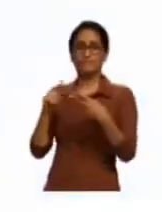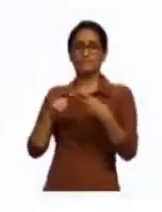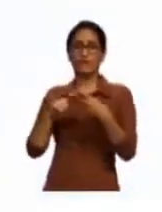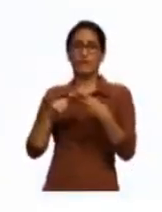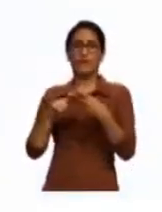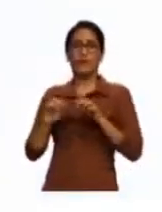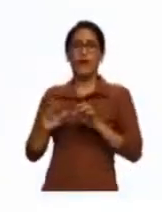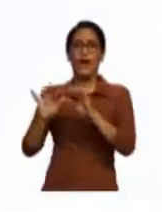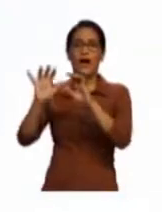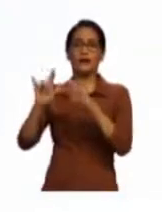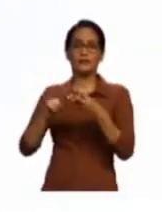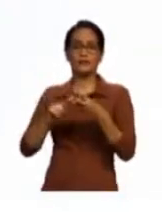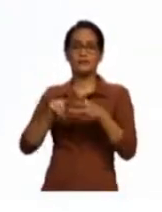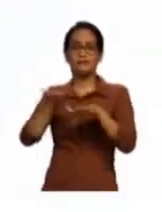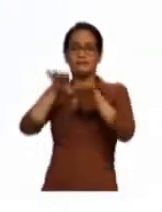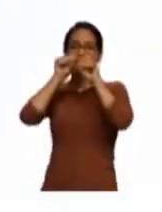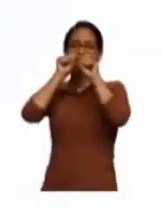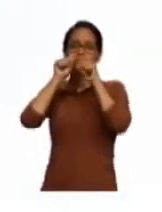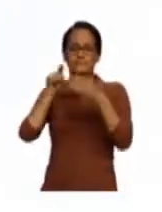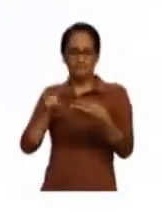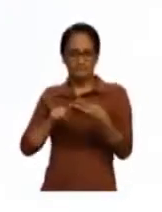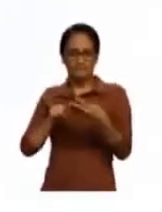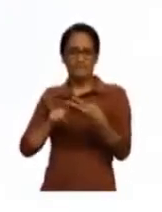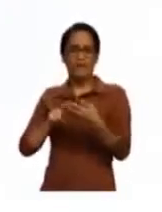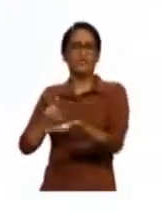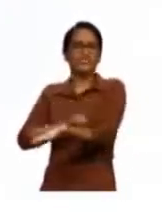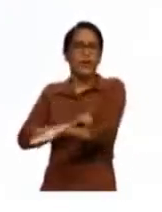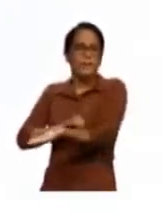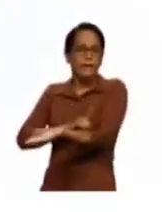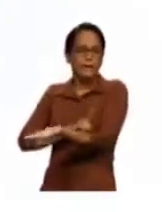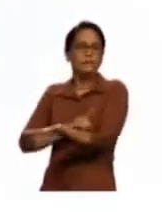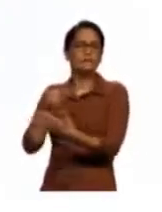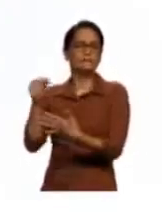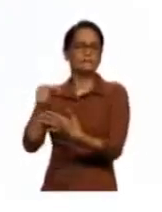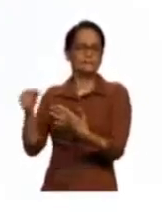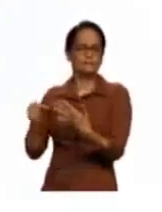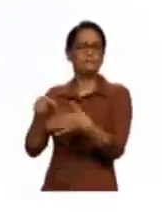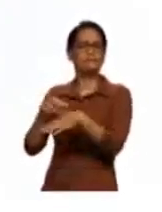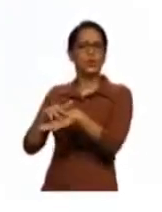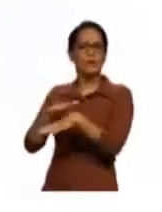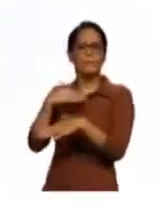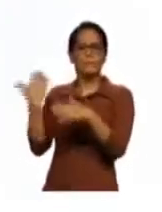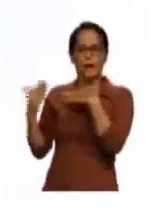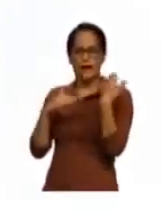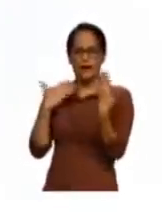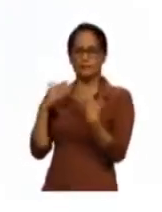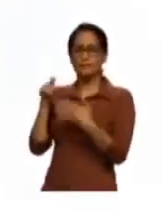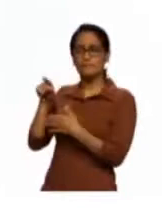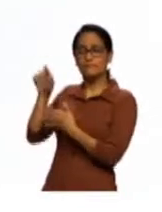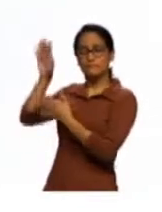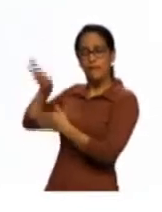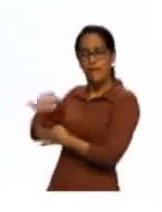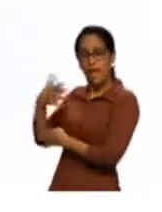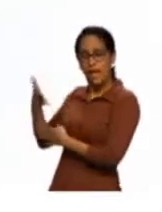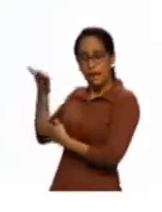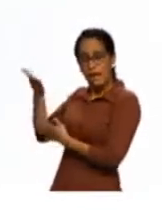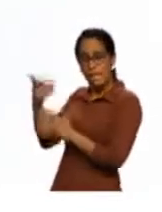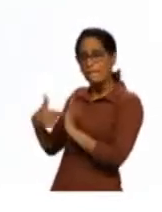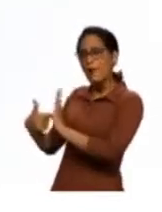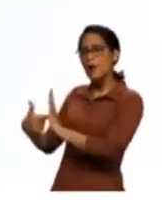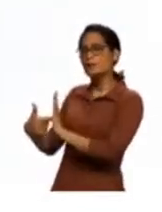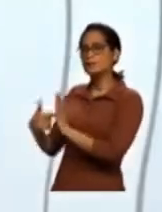doenças respiratórias, diabetes e por aí vai. O que esse gráfico, então, ele vai nos